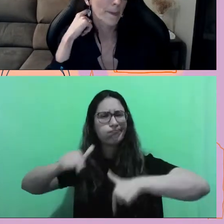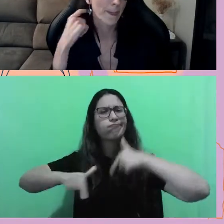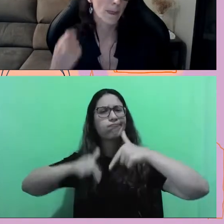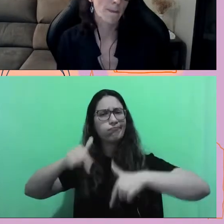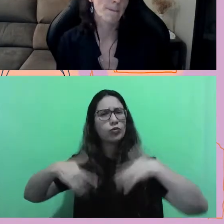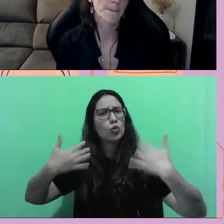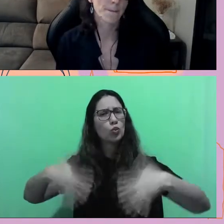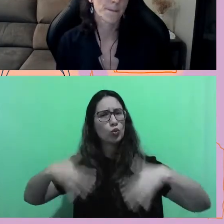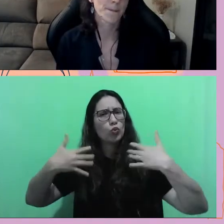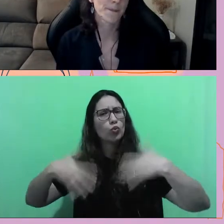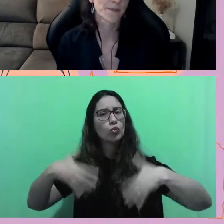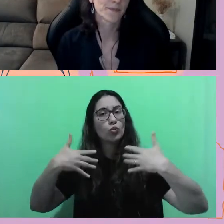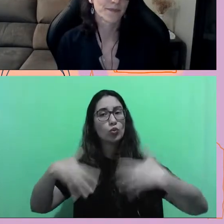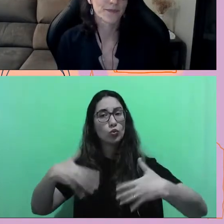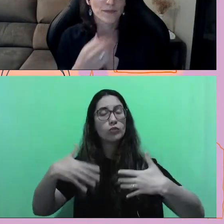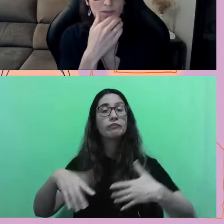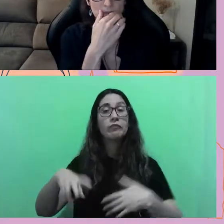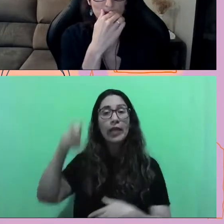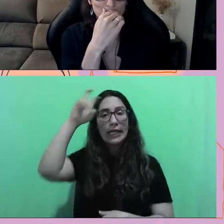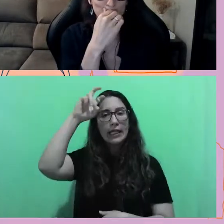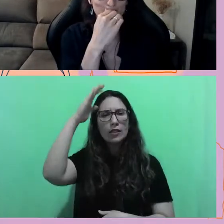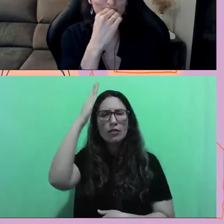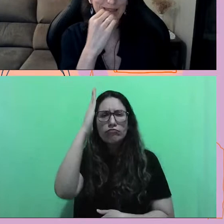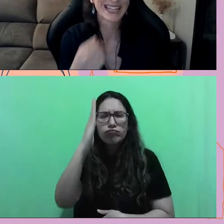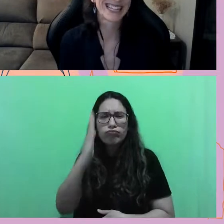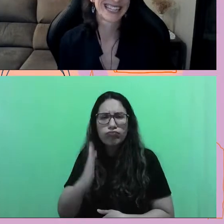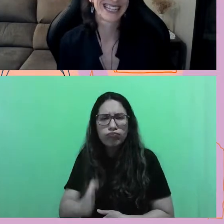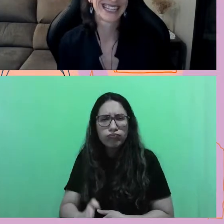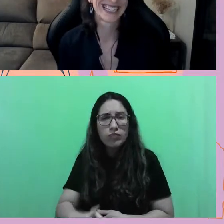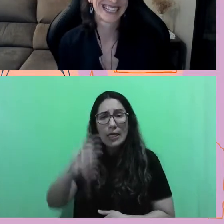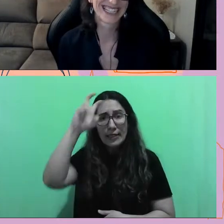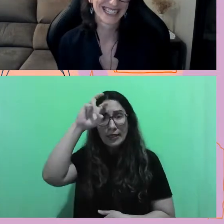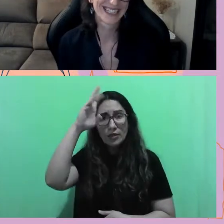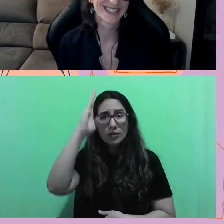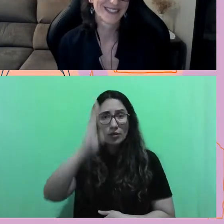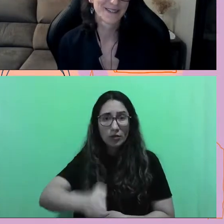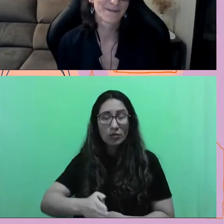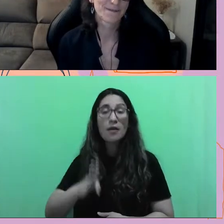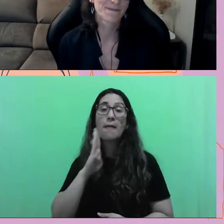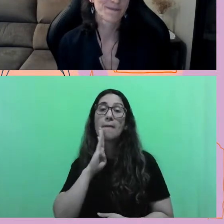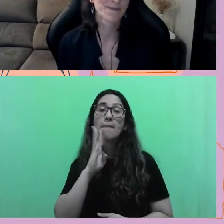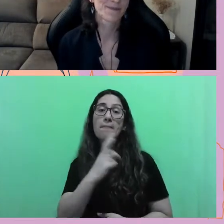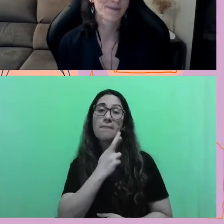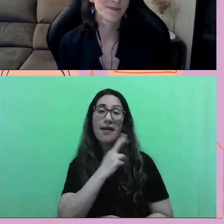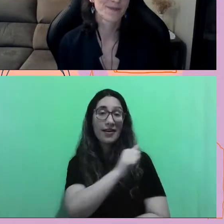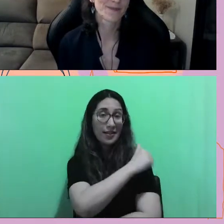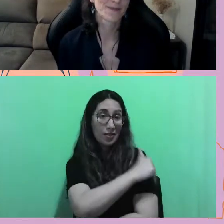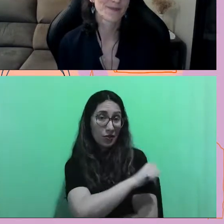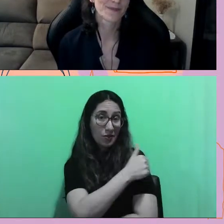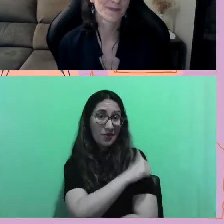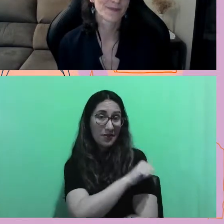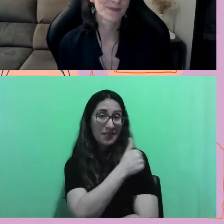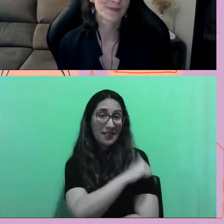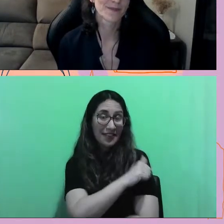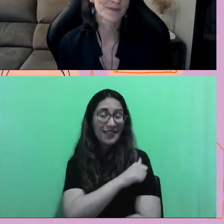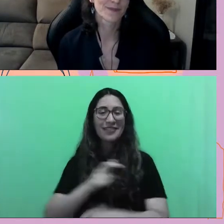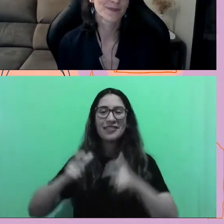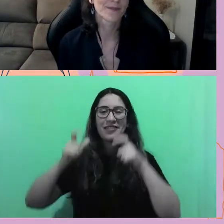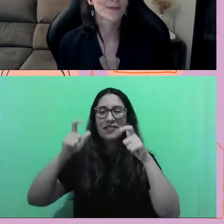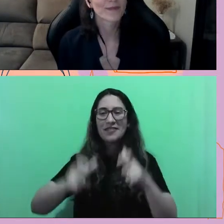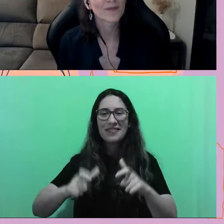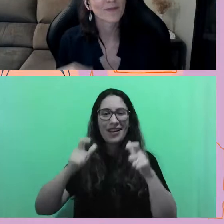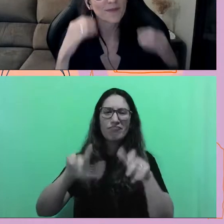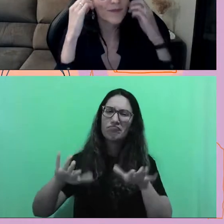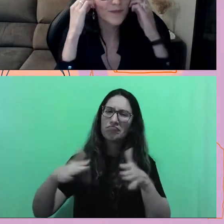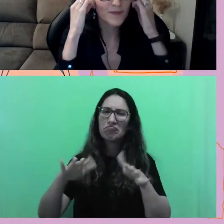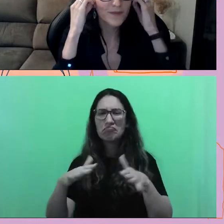e toda quinta-feira, era especificamente toda quinta-feira, eu ia num bar aqui no Rio, que é um lugar que tem mais ou